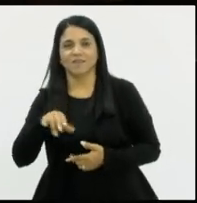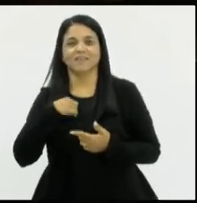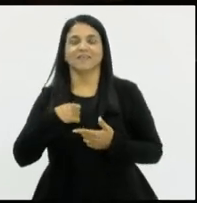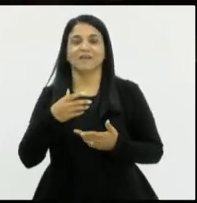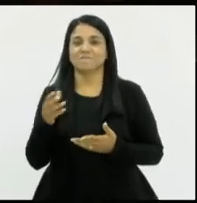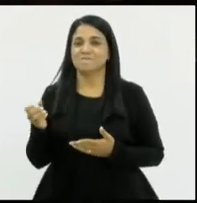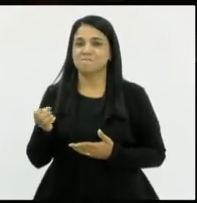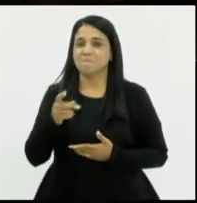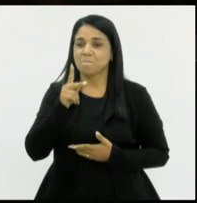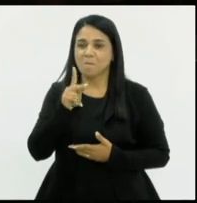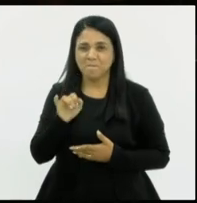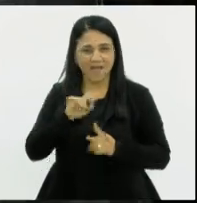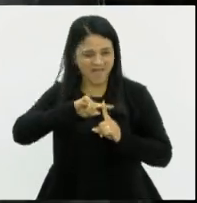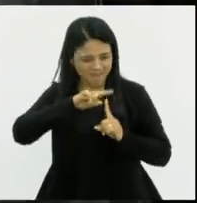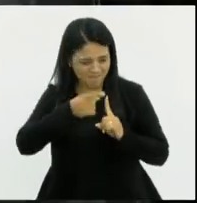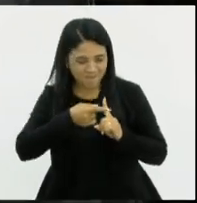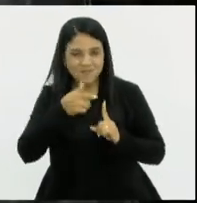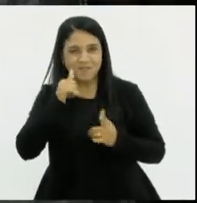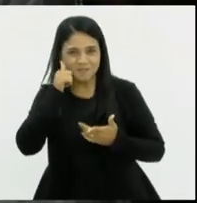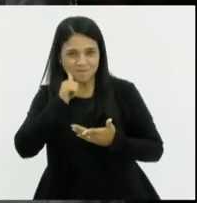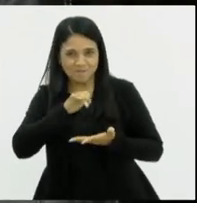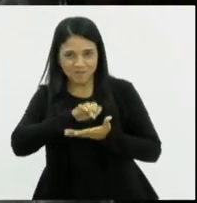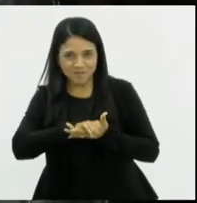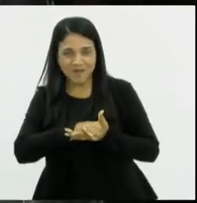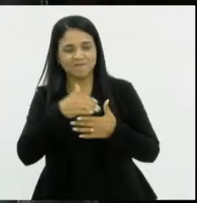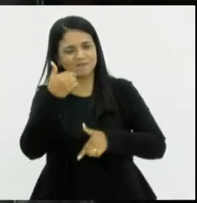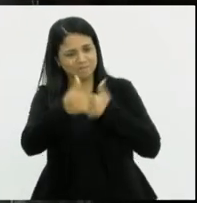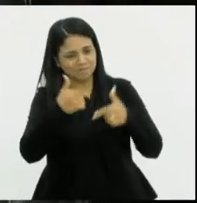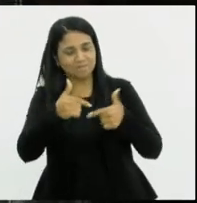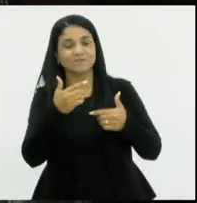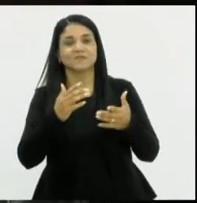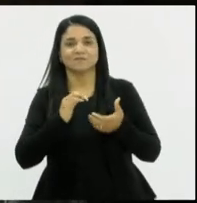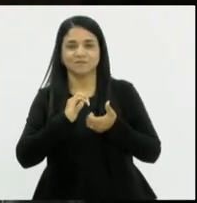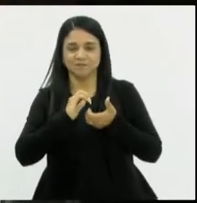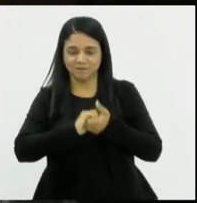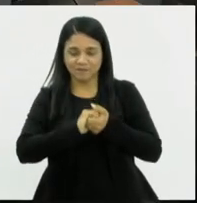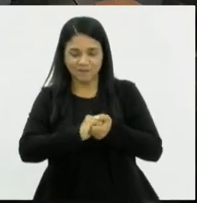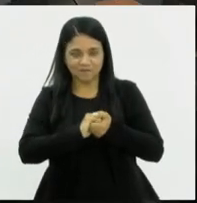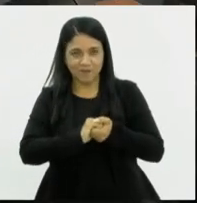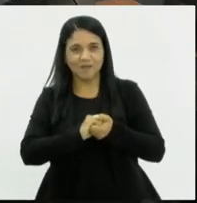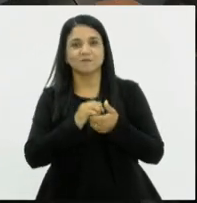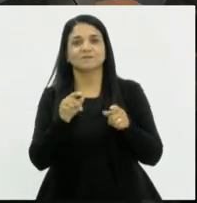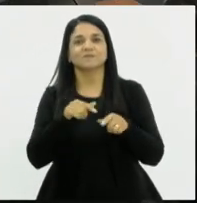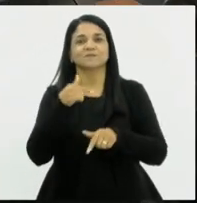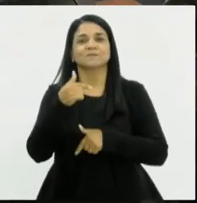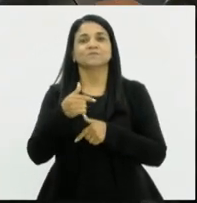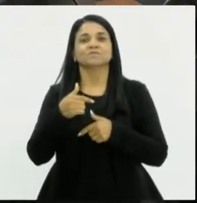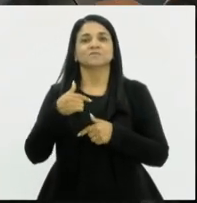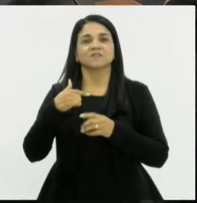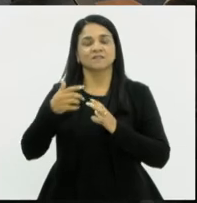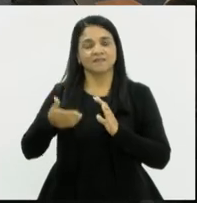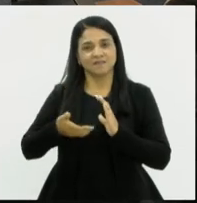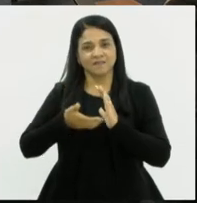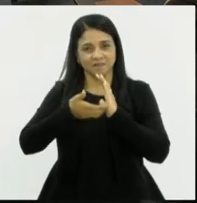o seu trabalho. Chegando na Câmara também, revolucionando. Parabéns por tudo.